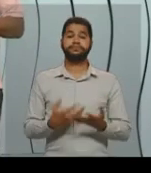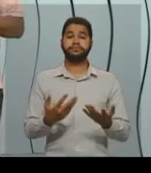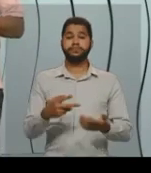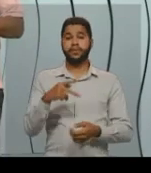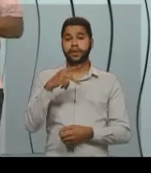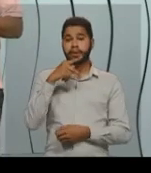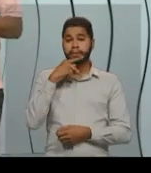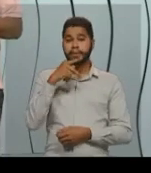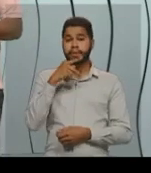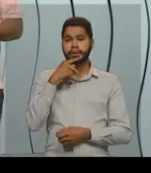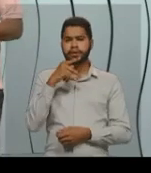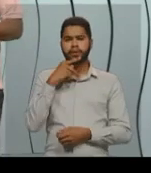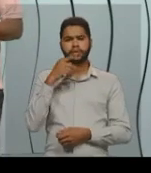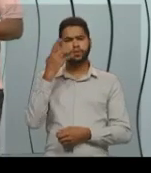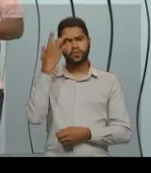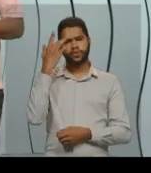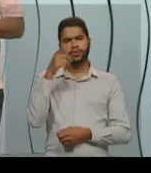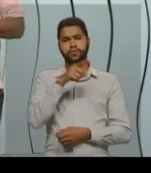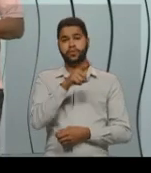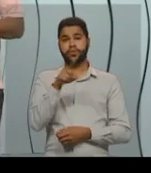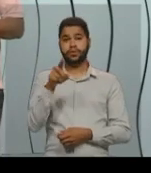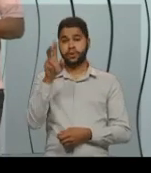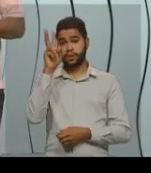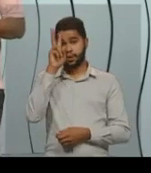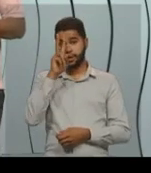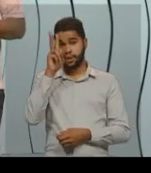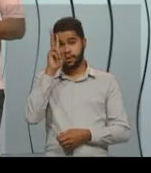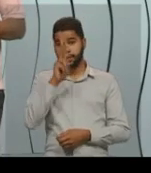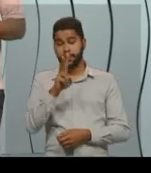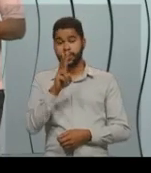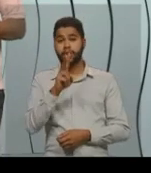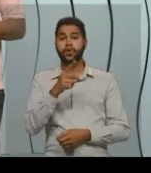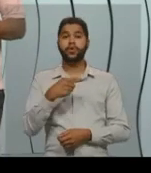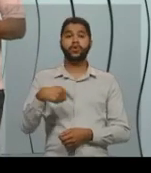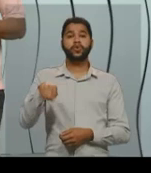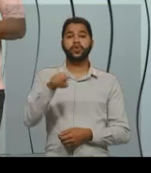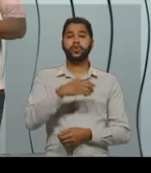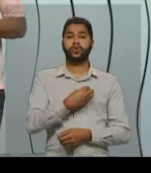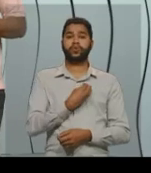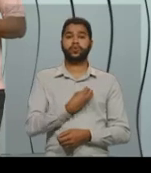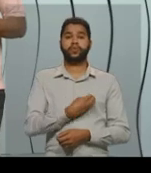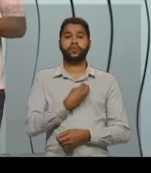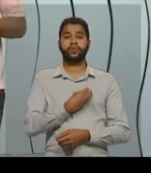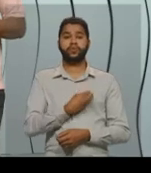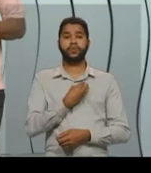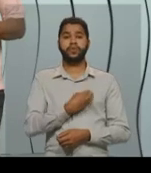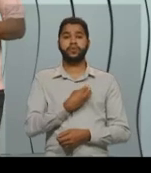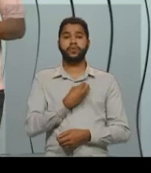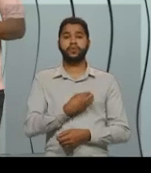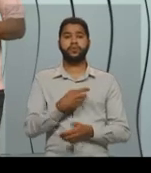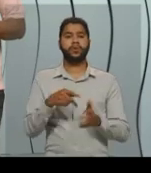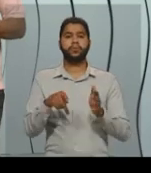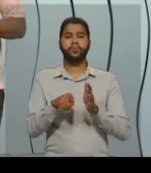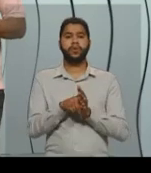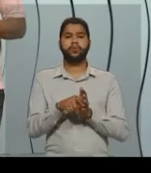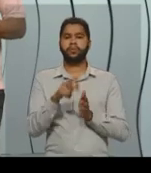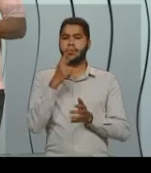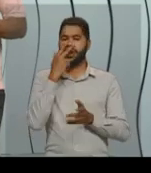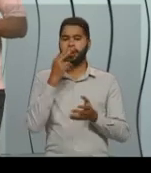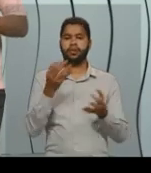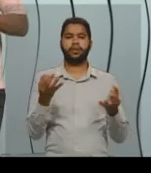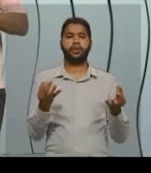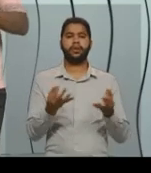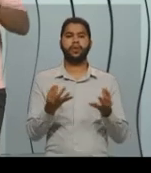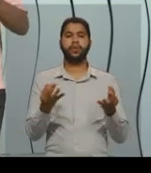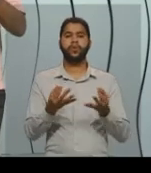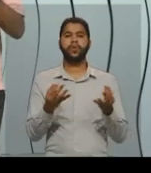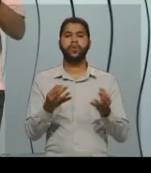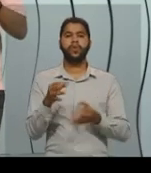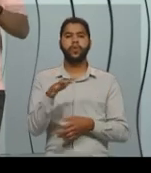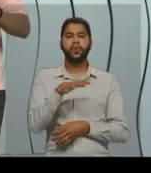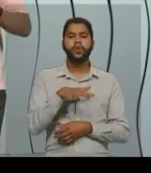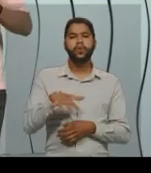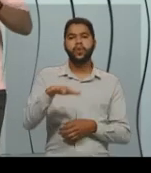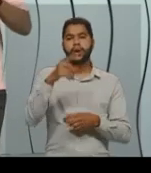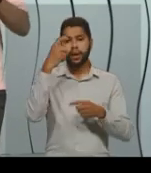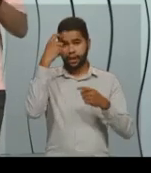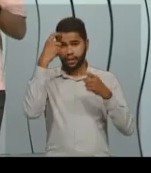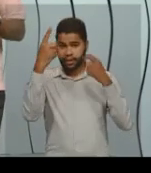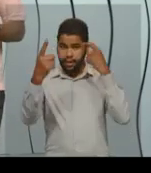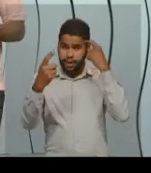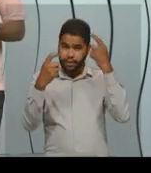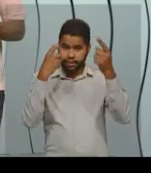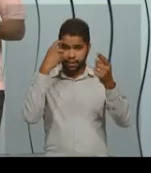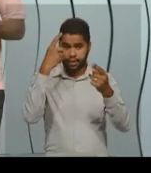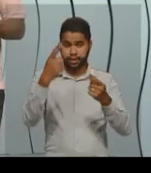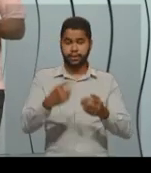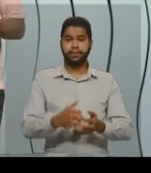Platão, não sei se você se lembra, o mundo que nós vivemos é uma cópia imperfeita de um mundo das ideias, ou de um plano